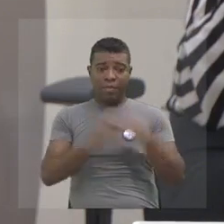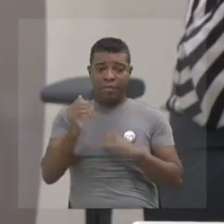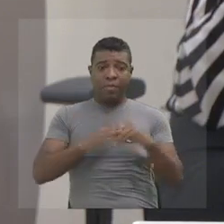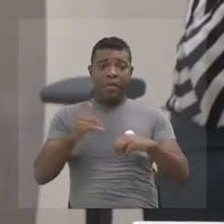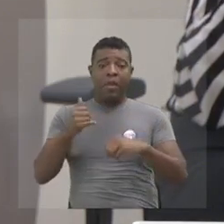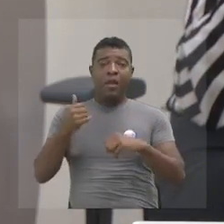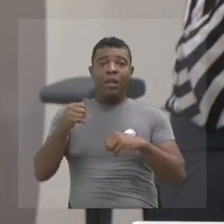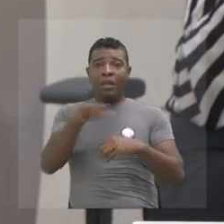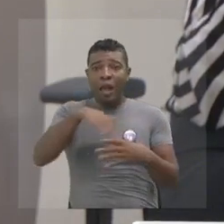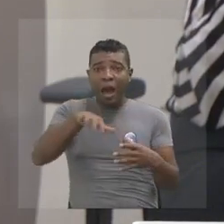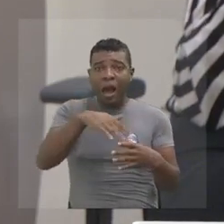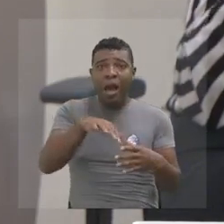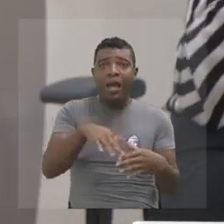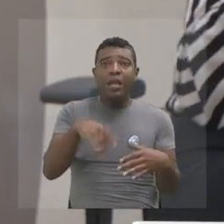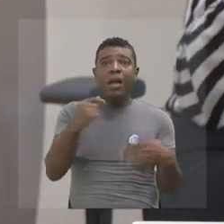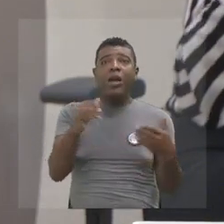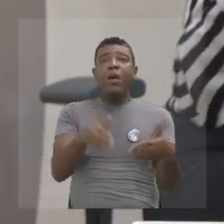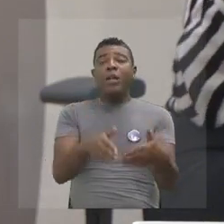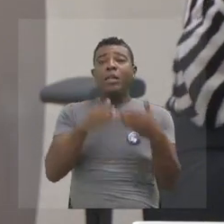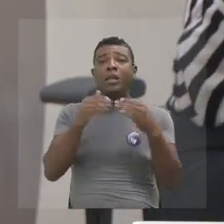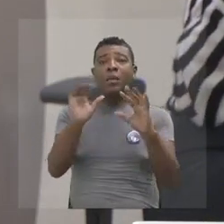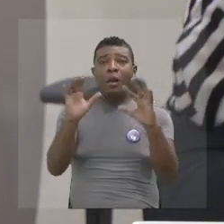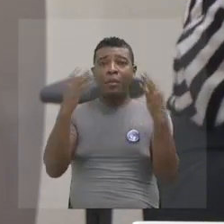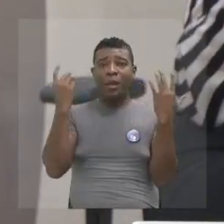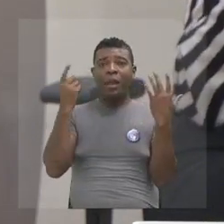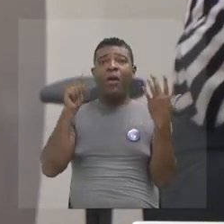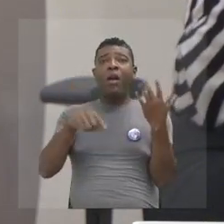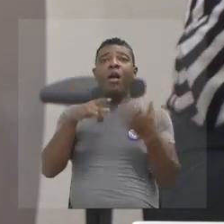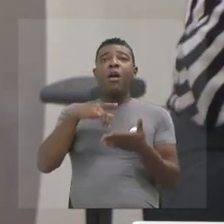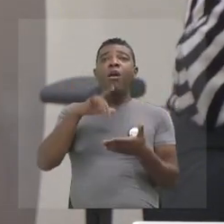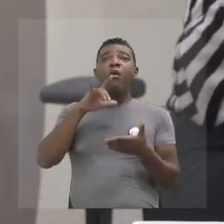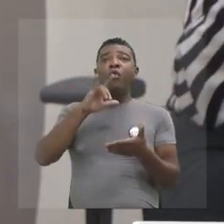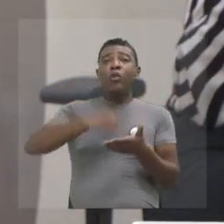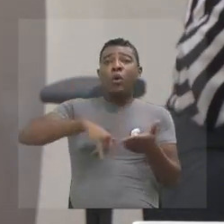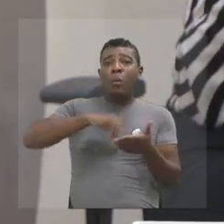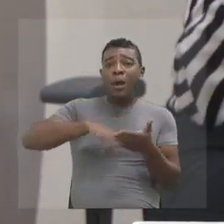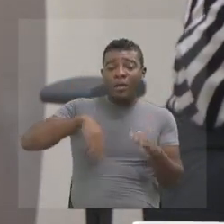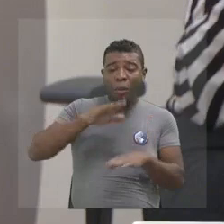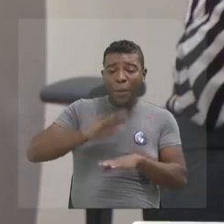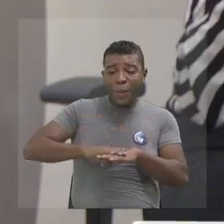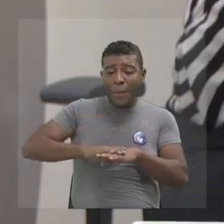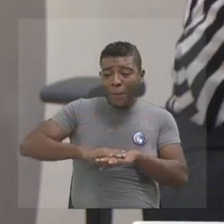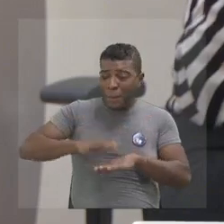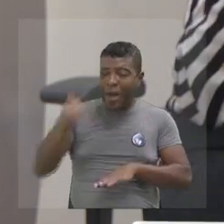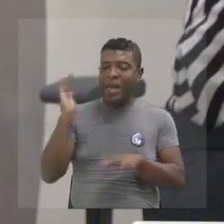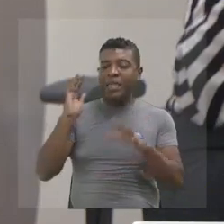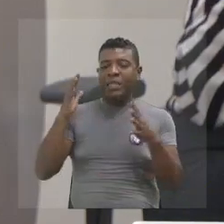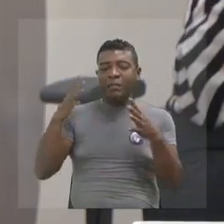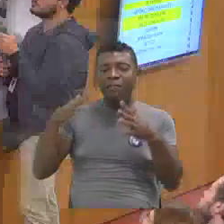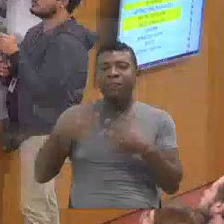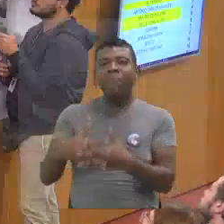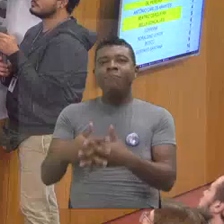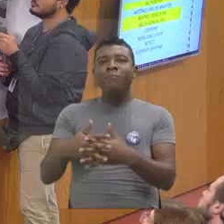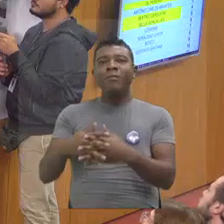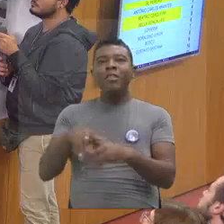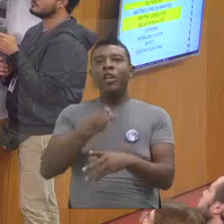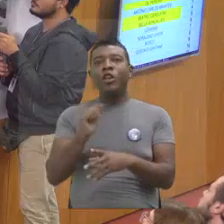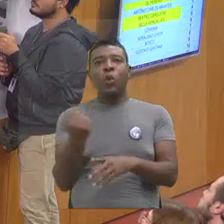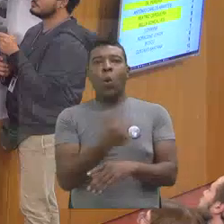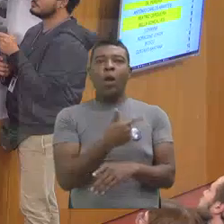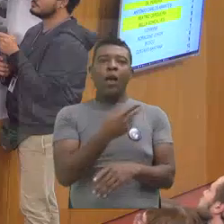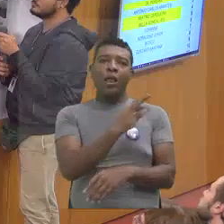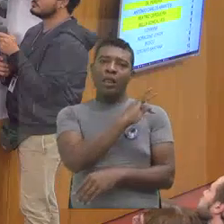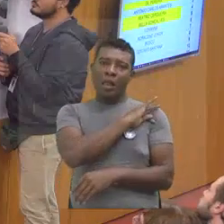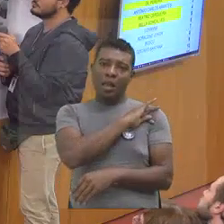que o licenciamento ambiental virou um documento muito mais burocrático do que técnico e o nosso grande esforço é retomar o licenciamento